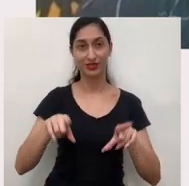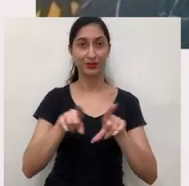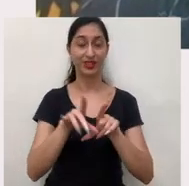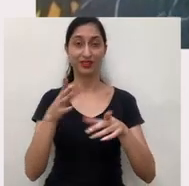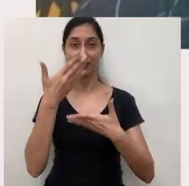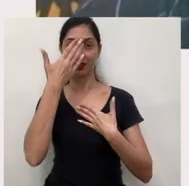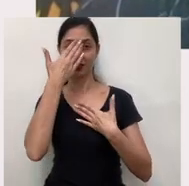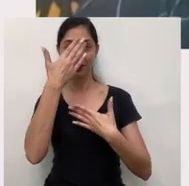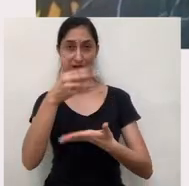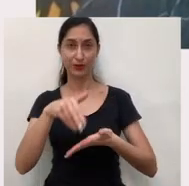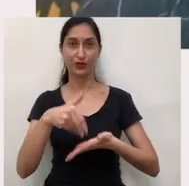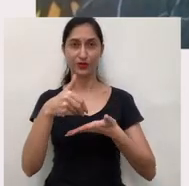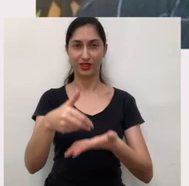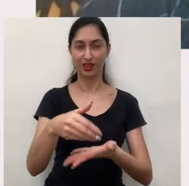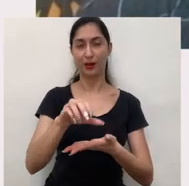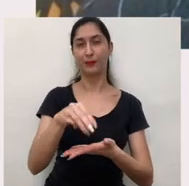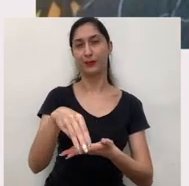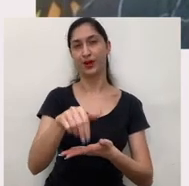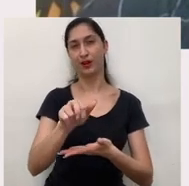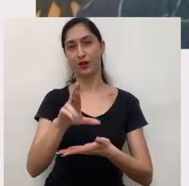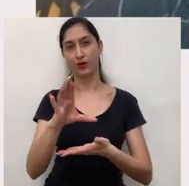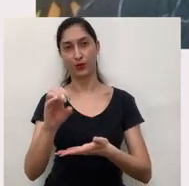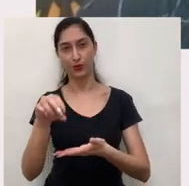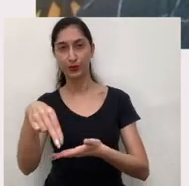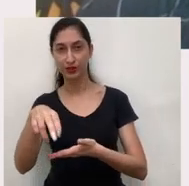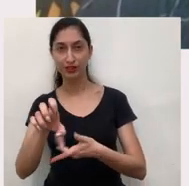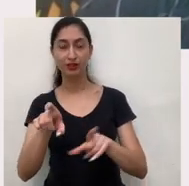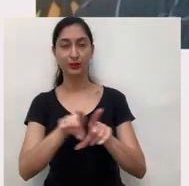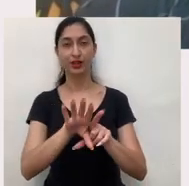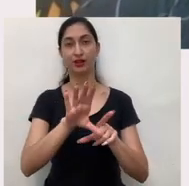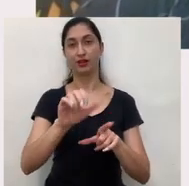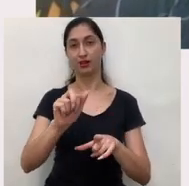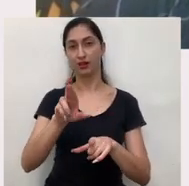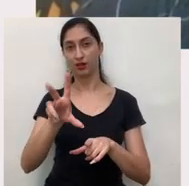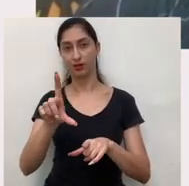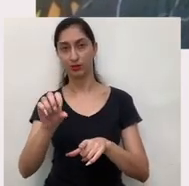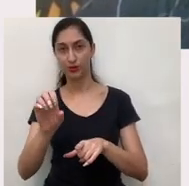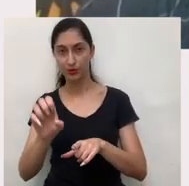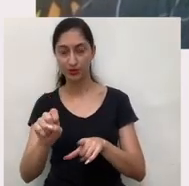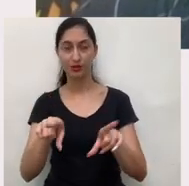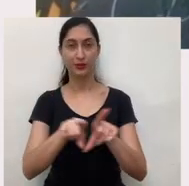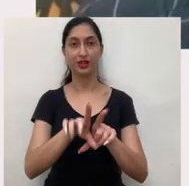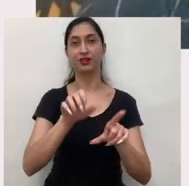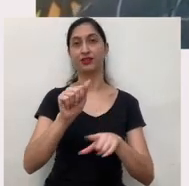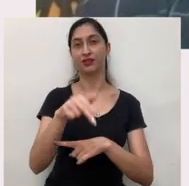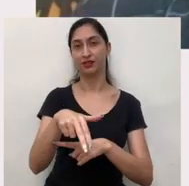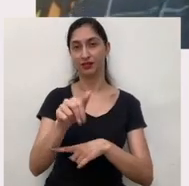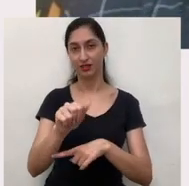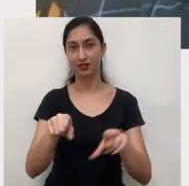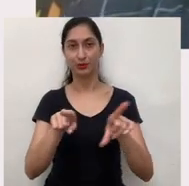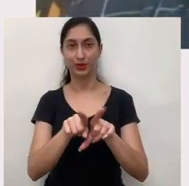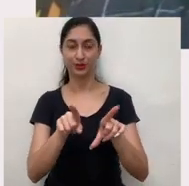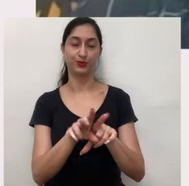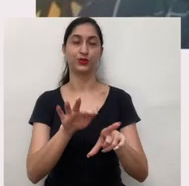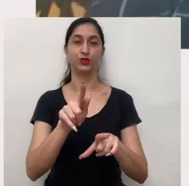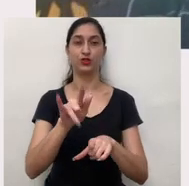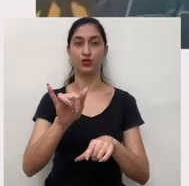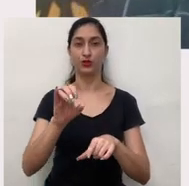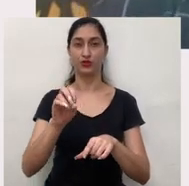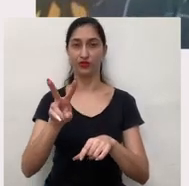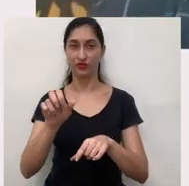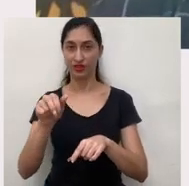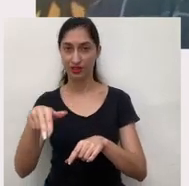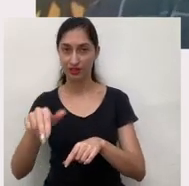muito o convite ao Marconi, ao Carlos, a Ana e a Giovana, o convite pela essa palestra.